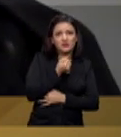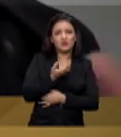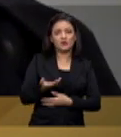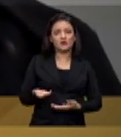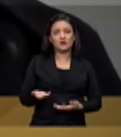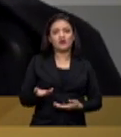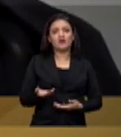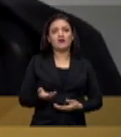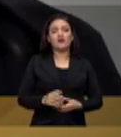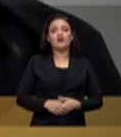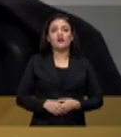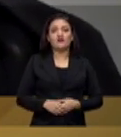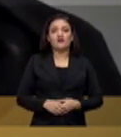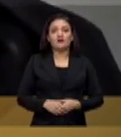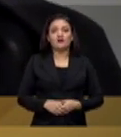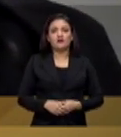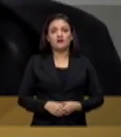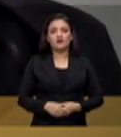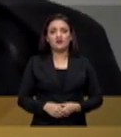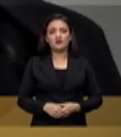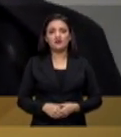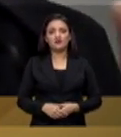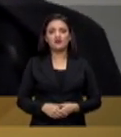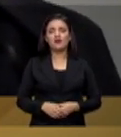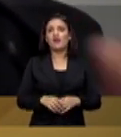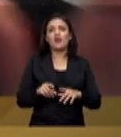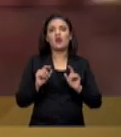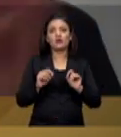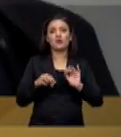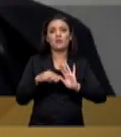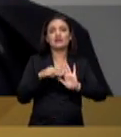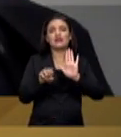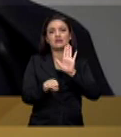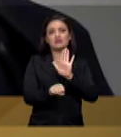institucionais é, ministra Carmen Lúcia, um mandado